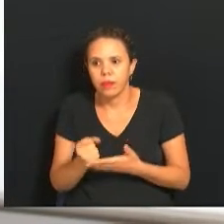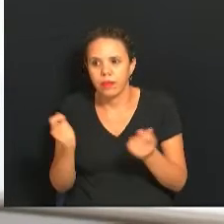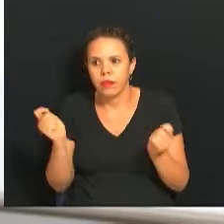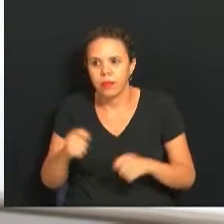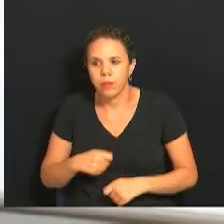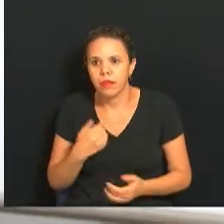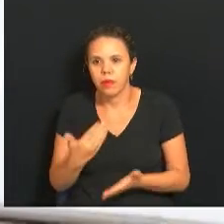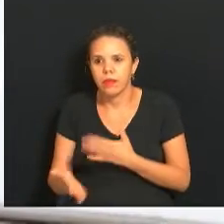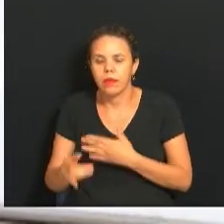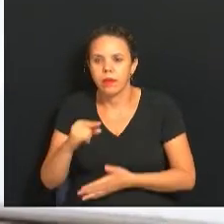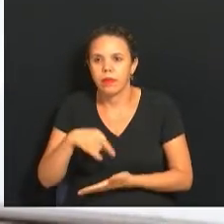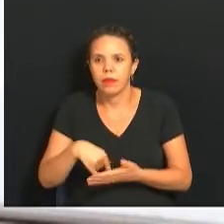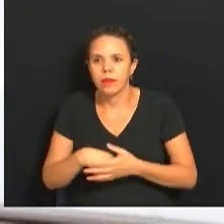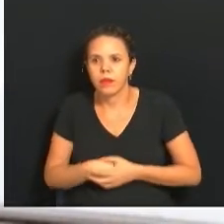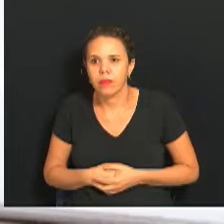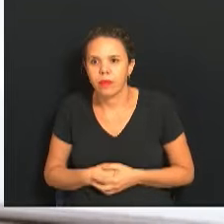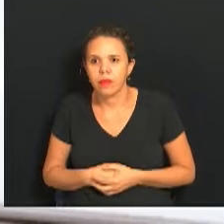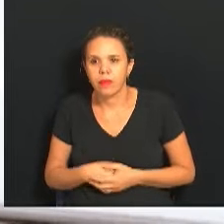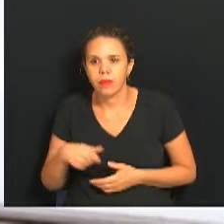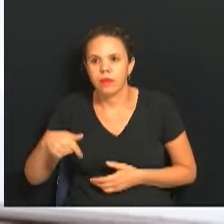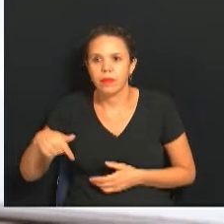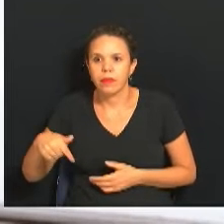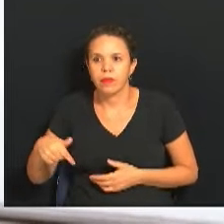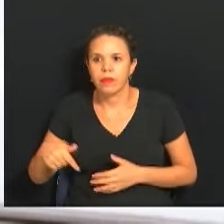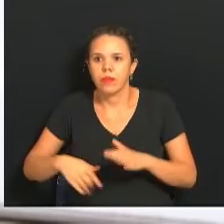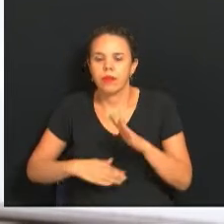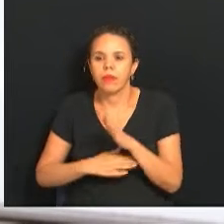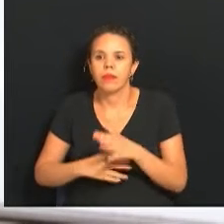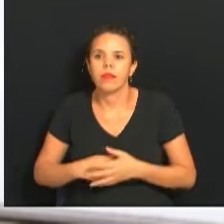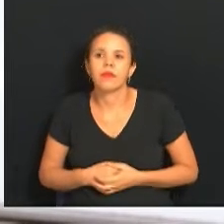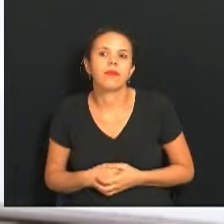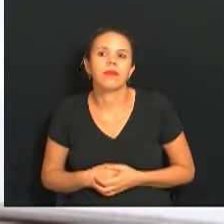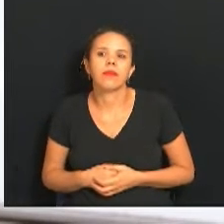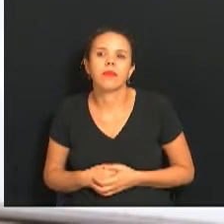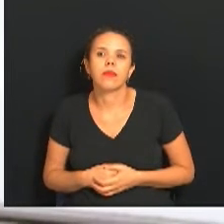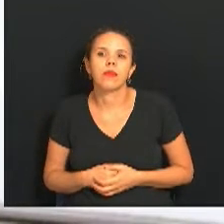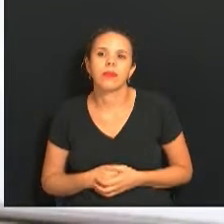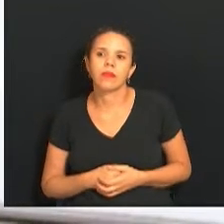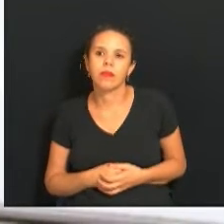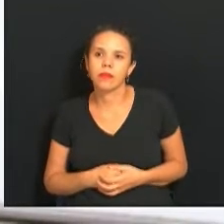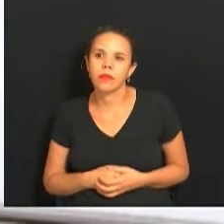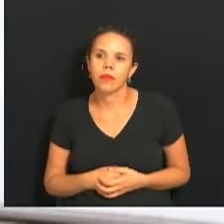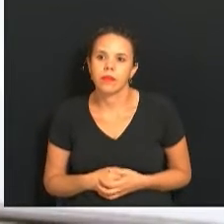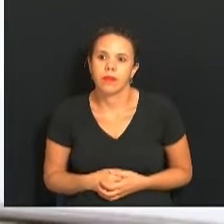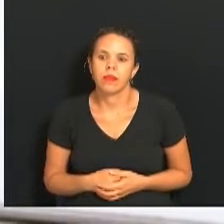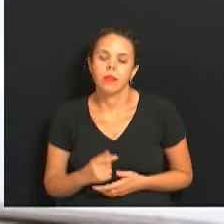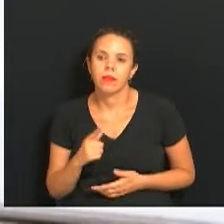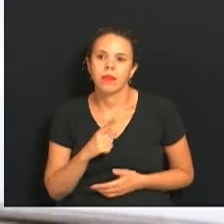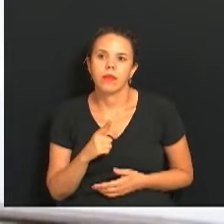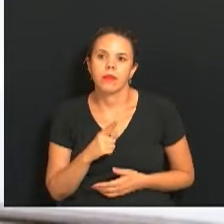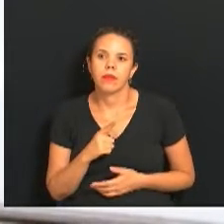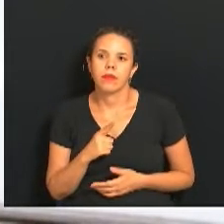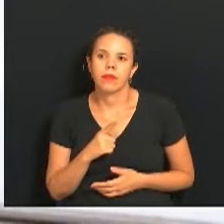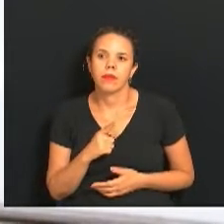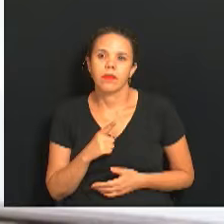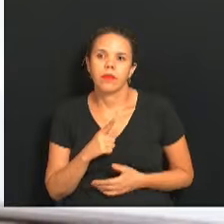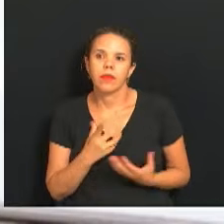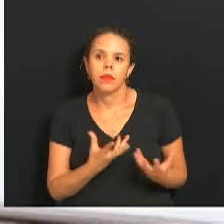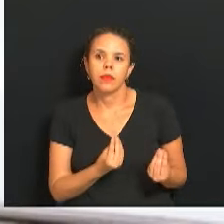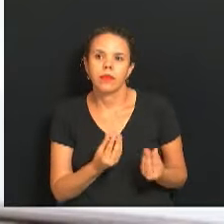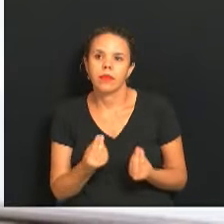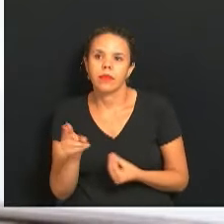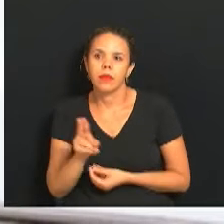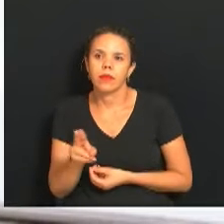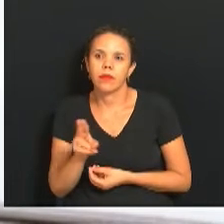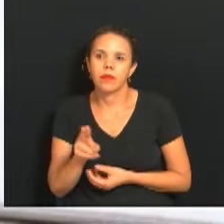perda de documentos. Aqui na casa, na nossa casa, Câmara Municipal, nós temos muito uso ainda